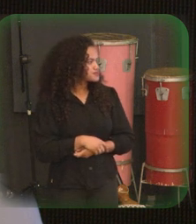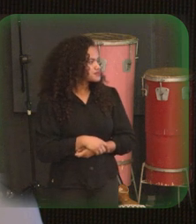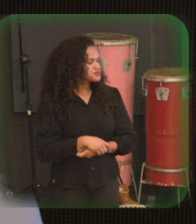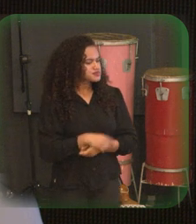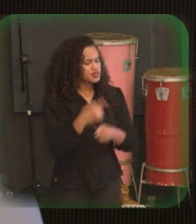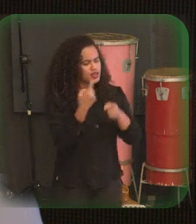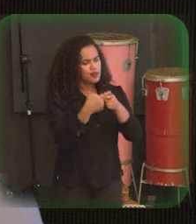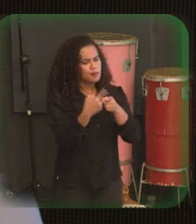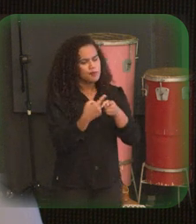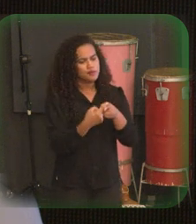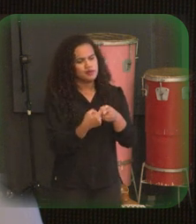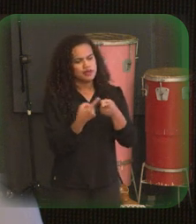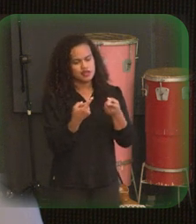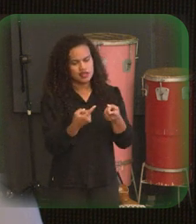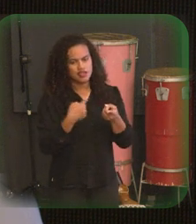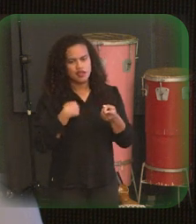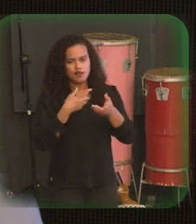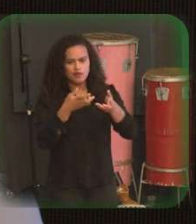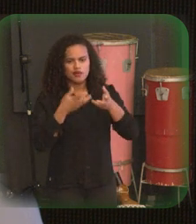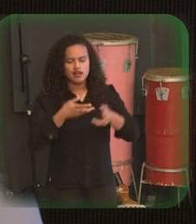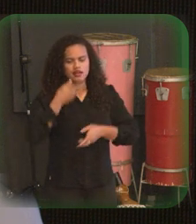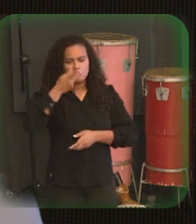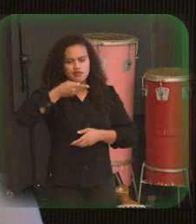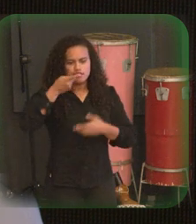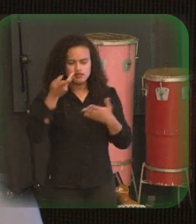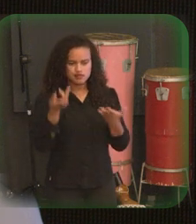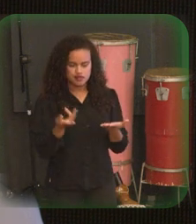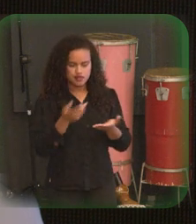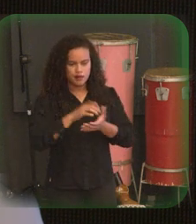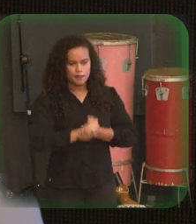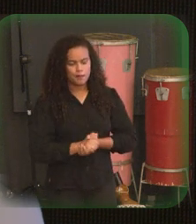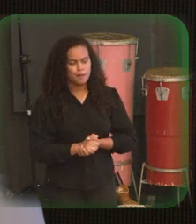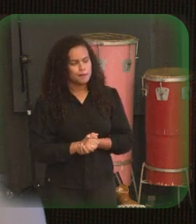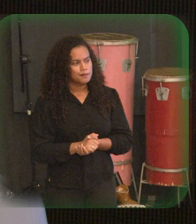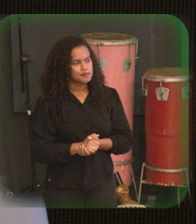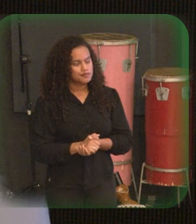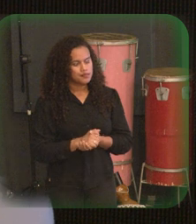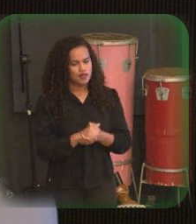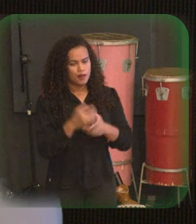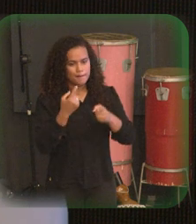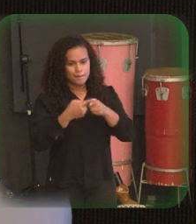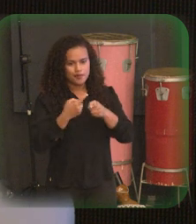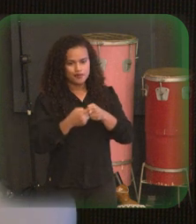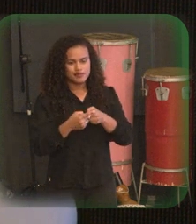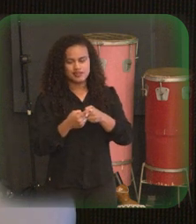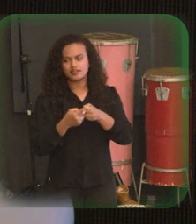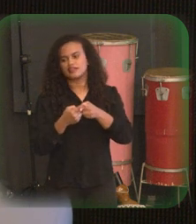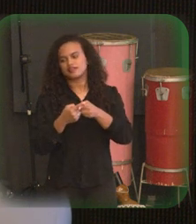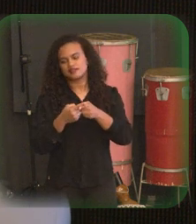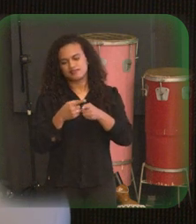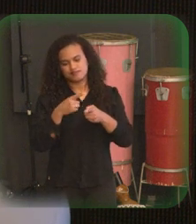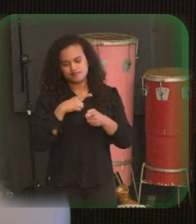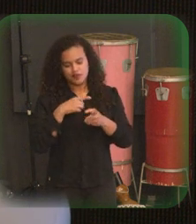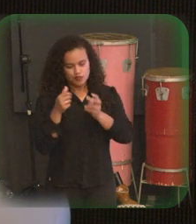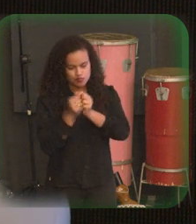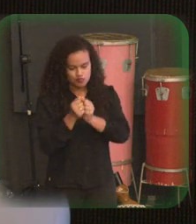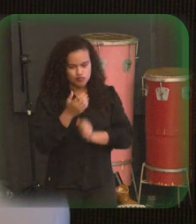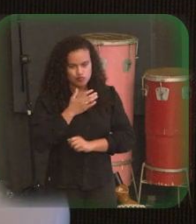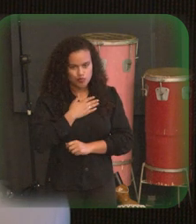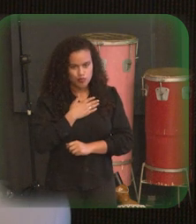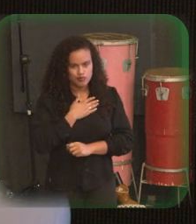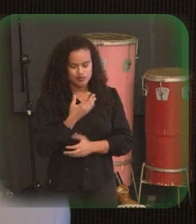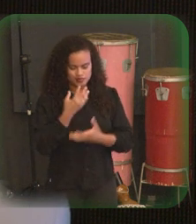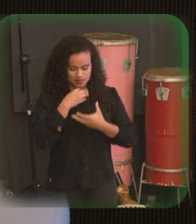E por que eu estou insistindo em falar? Porque, gente, eu carrego comigo, no